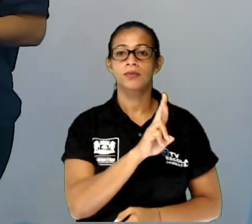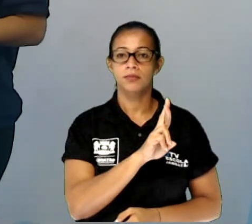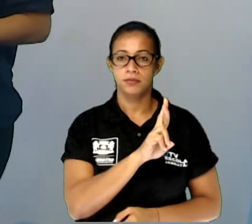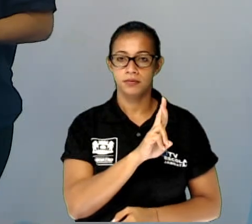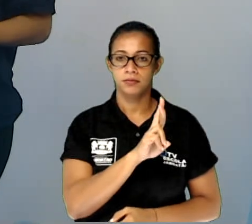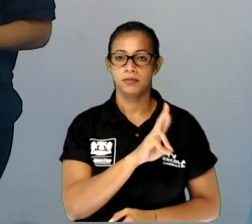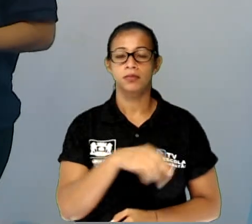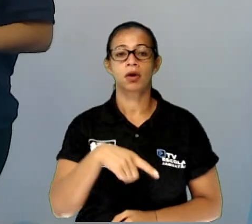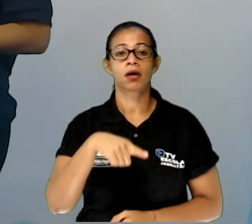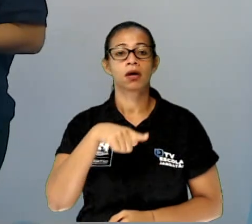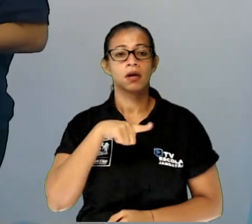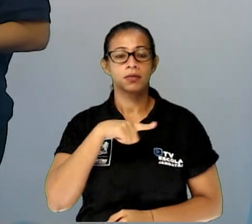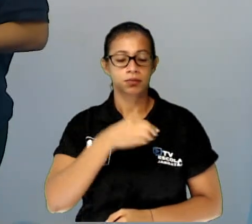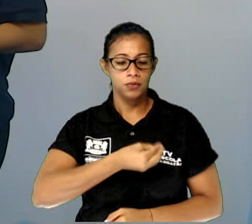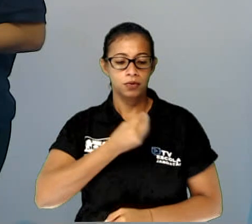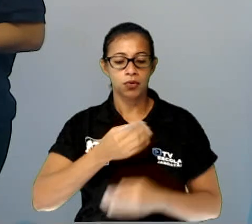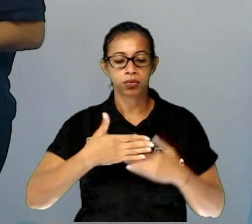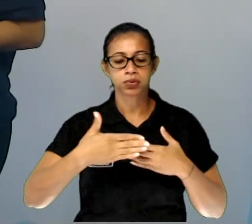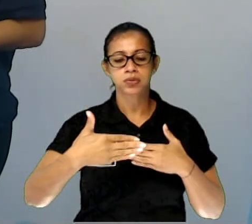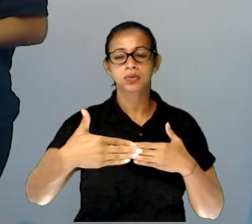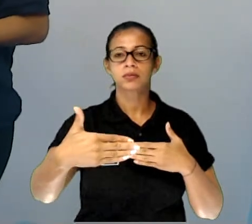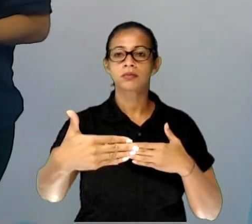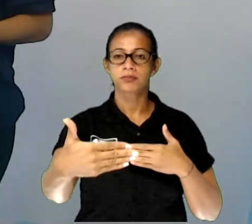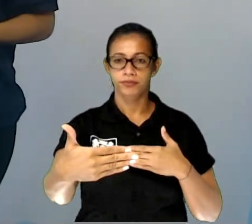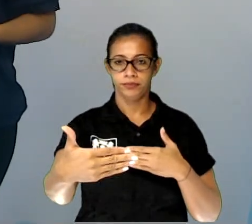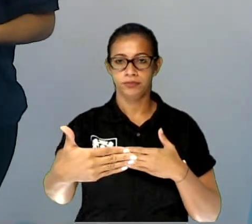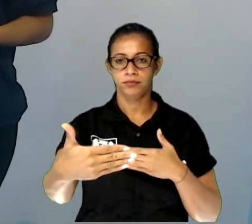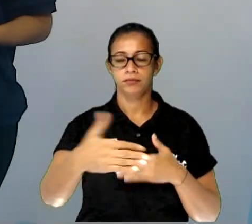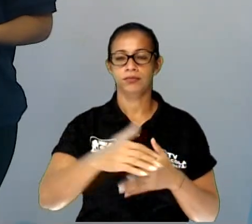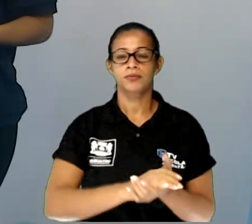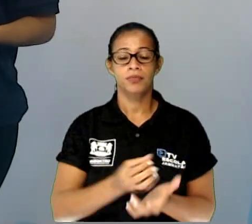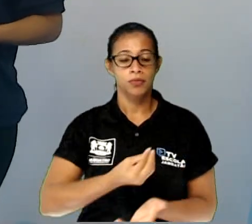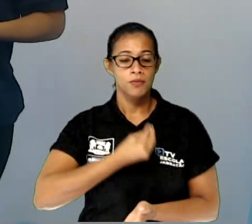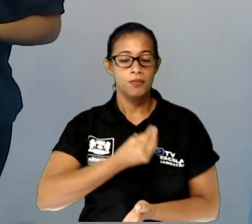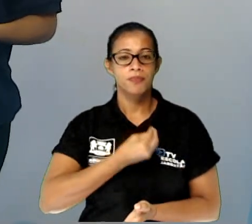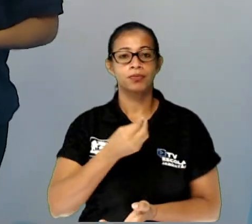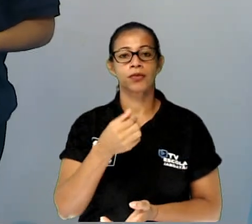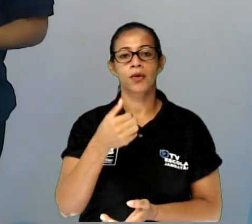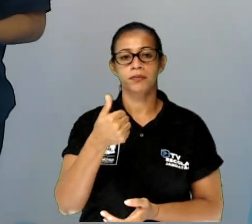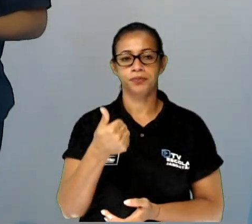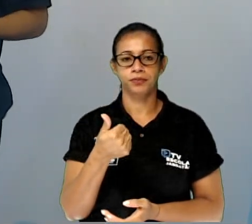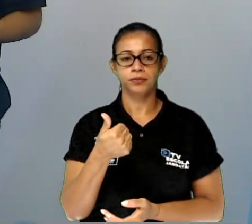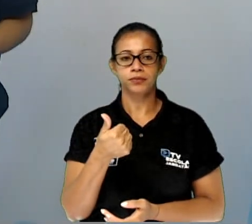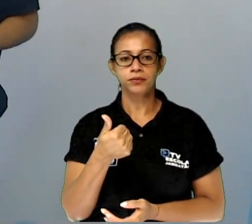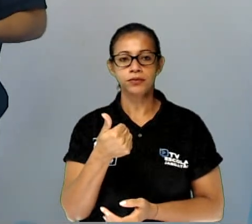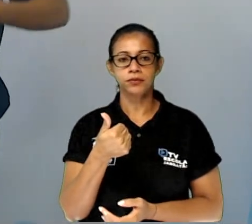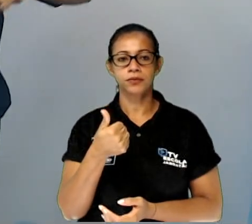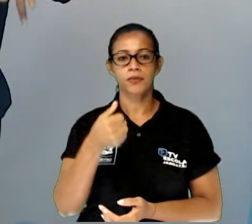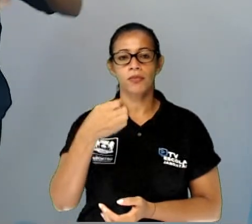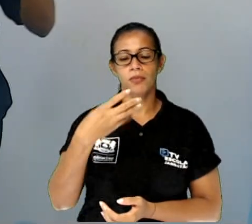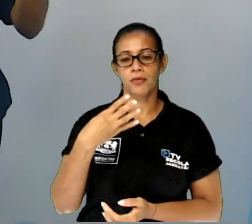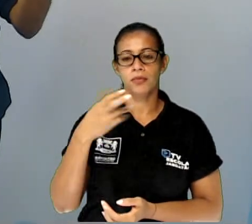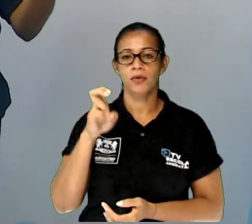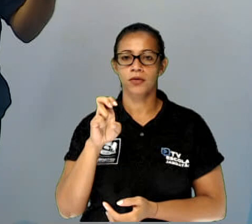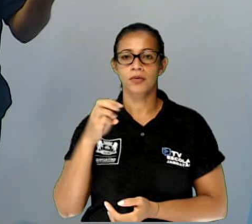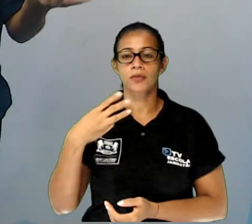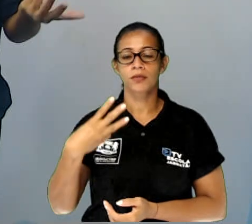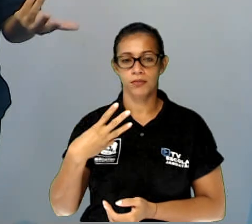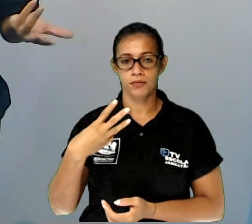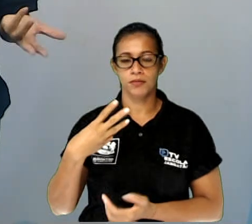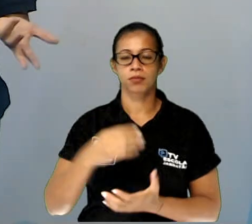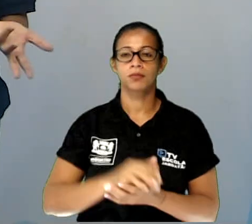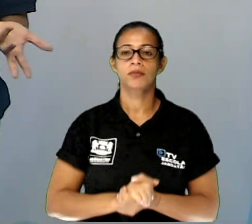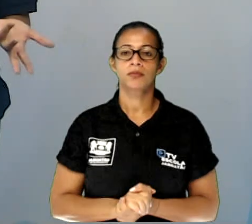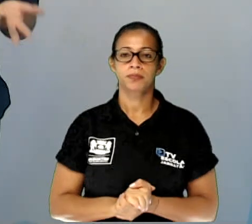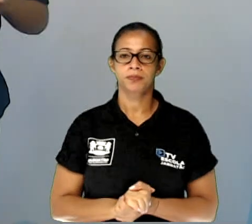uma longa vida e sobrevive até o ano de 1453. Então, o Império Bizantino, né, que era o antigo Império Romano